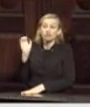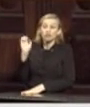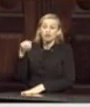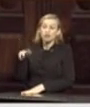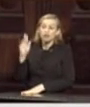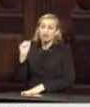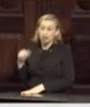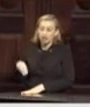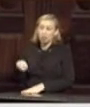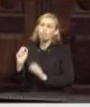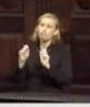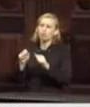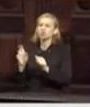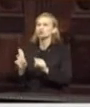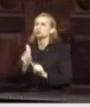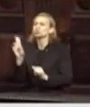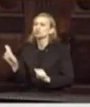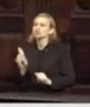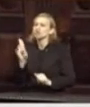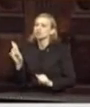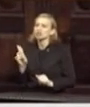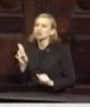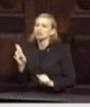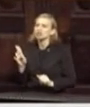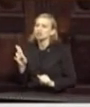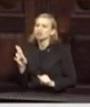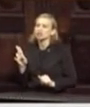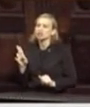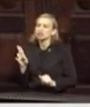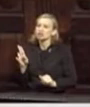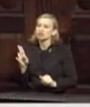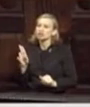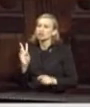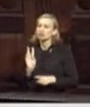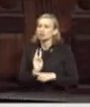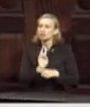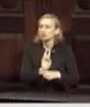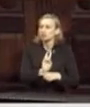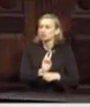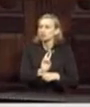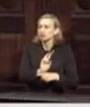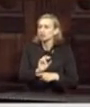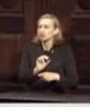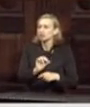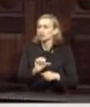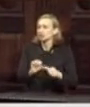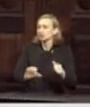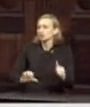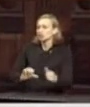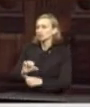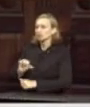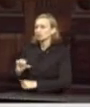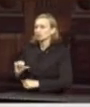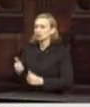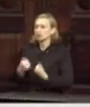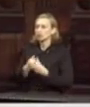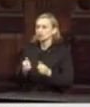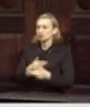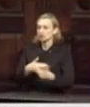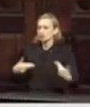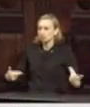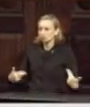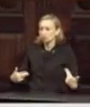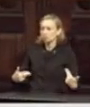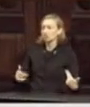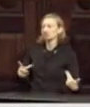ser usado em investimentos de mudança da matriz de transporte, ou seja, para que a